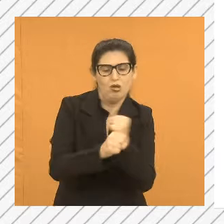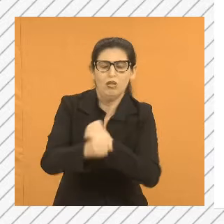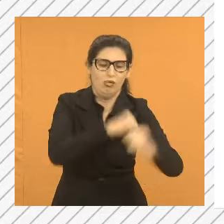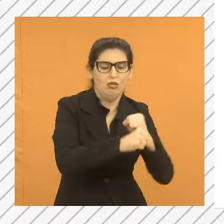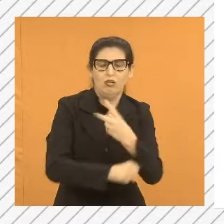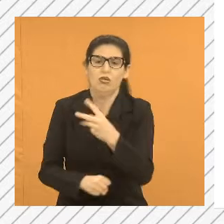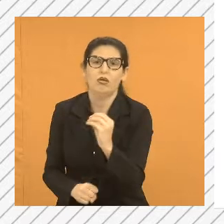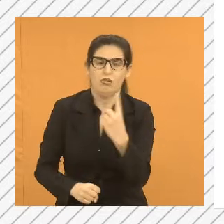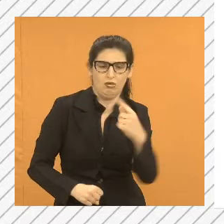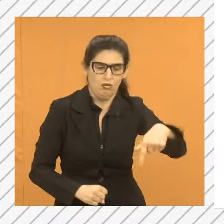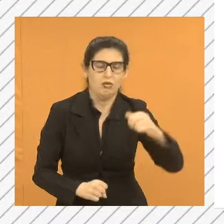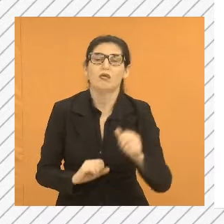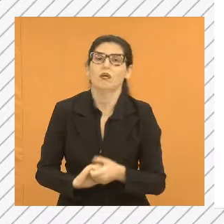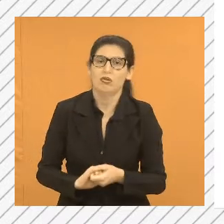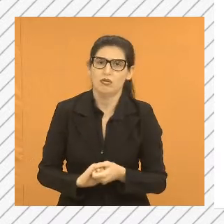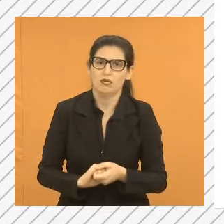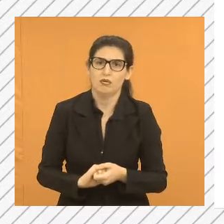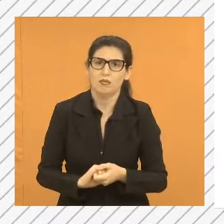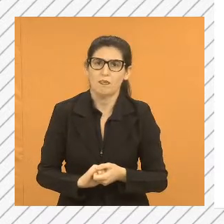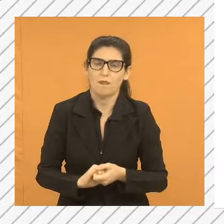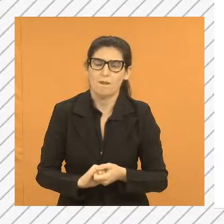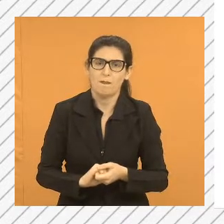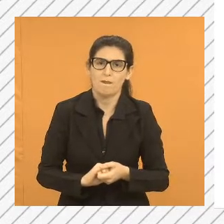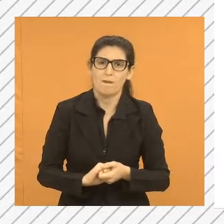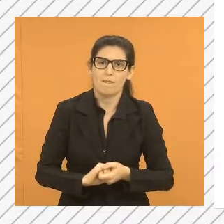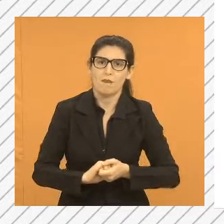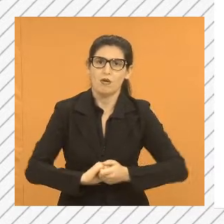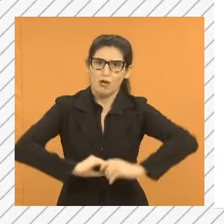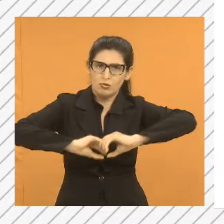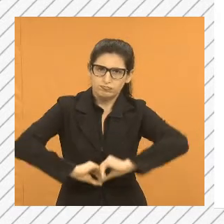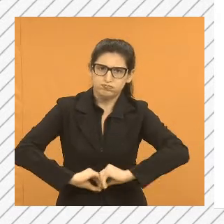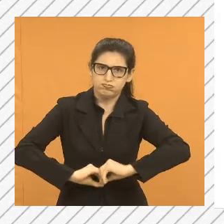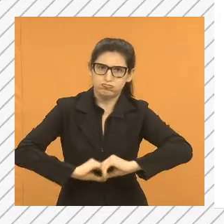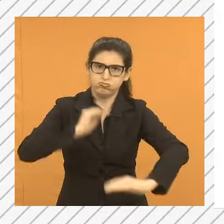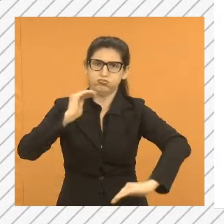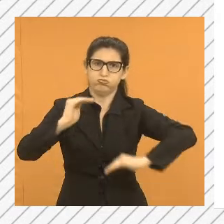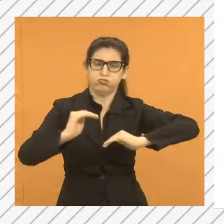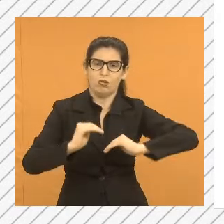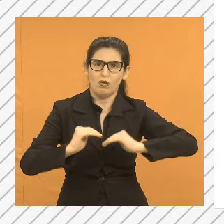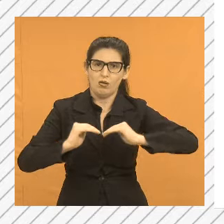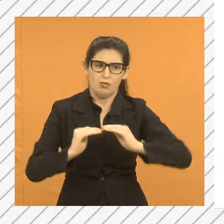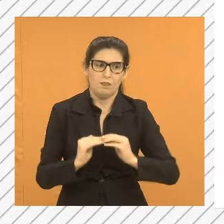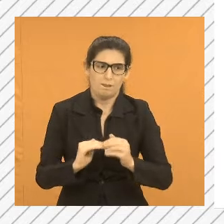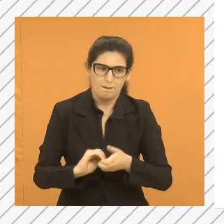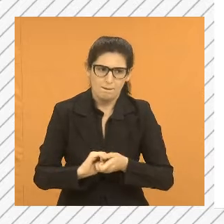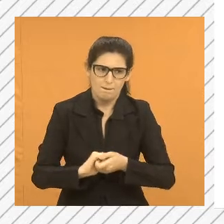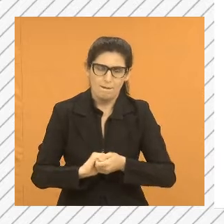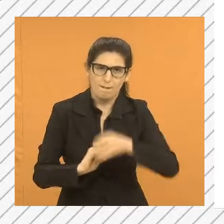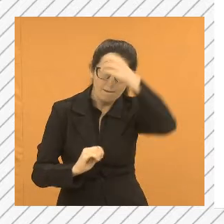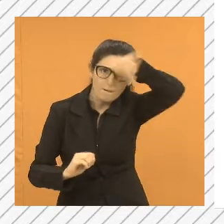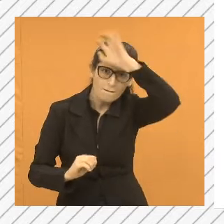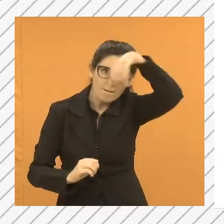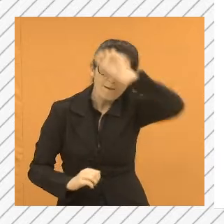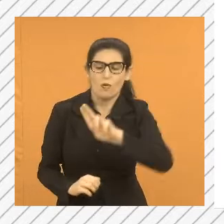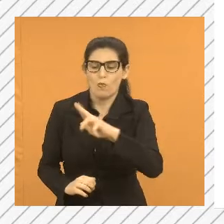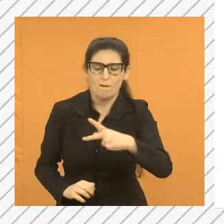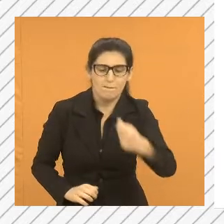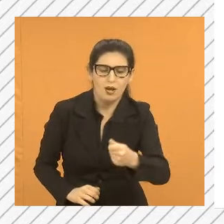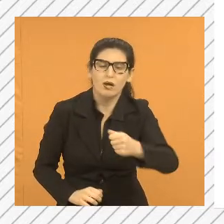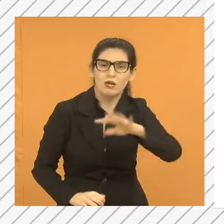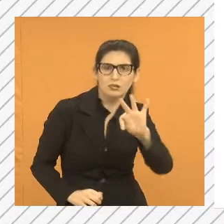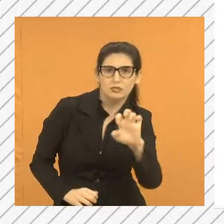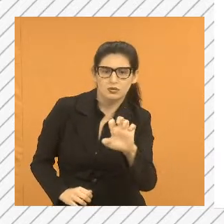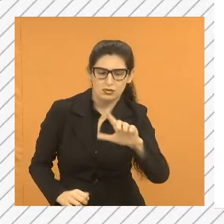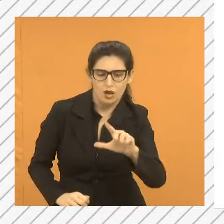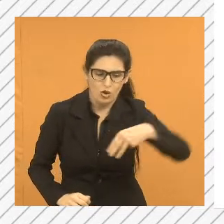2017. Em relação à unidade avançada, a que fica localizada na UPA Telmo,